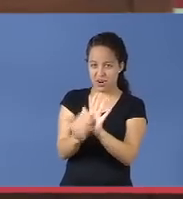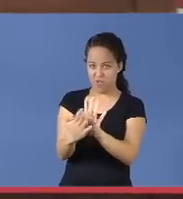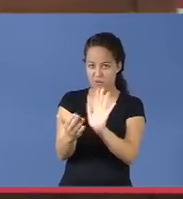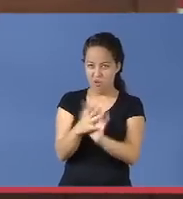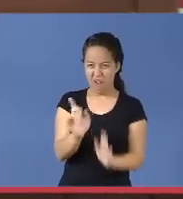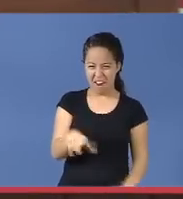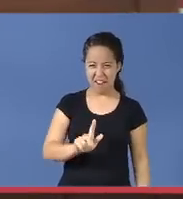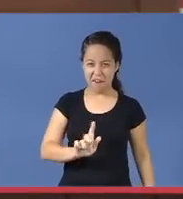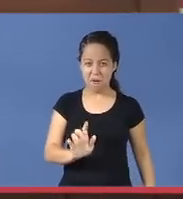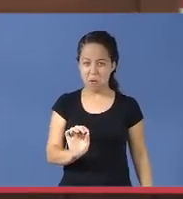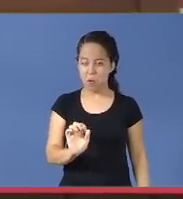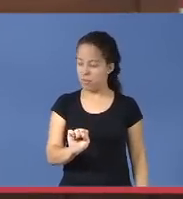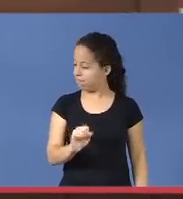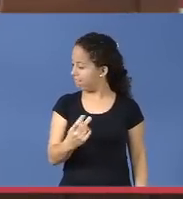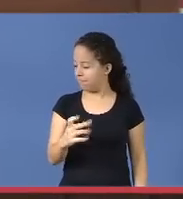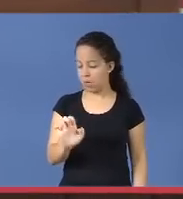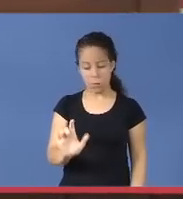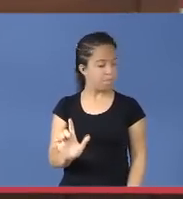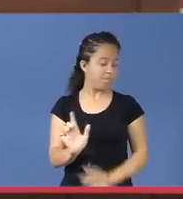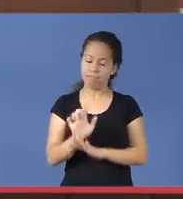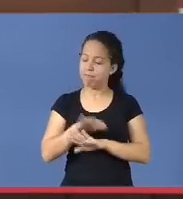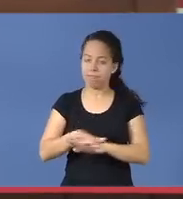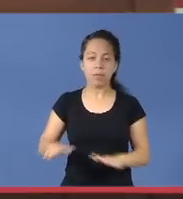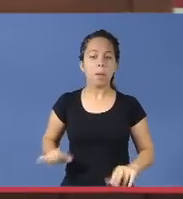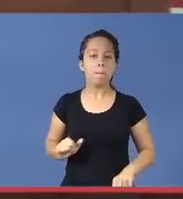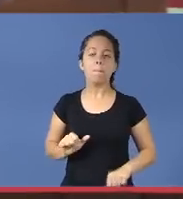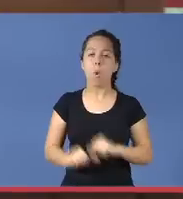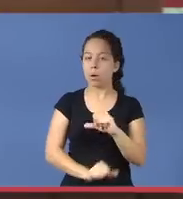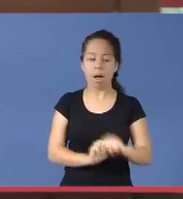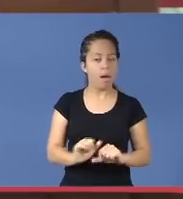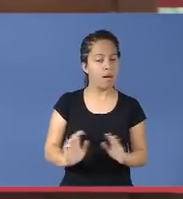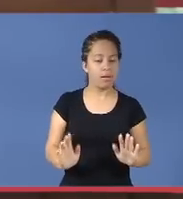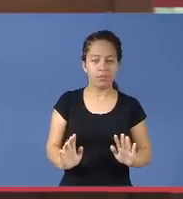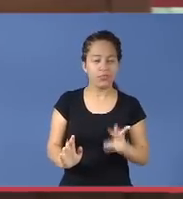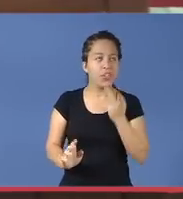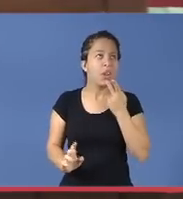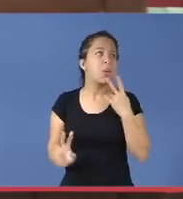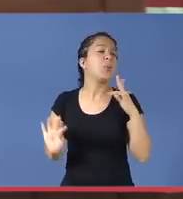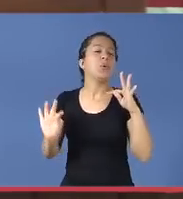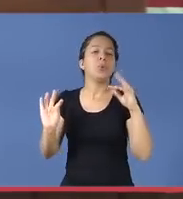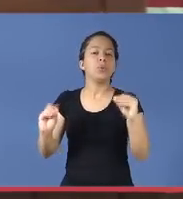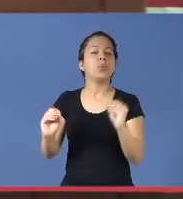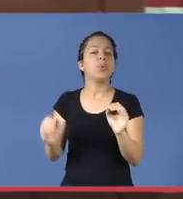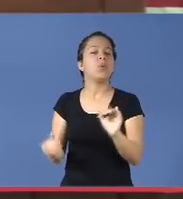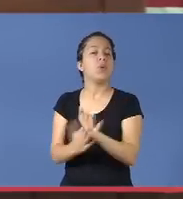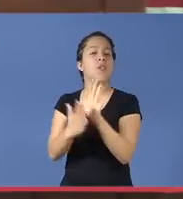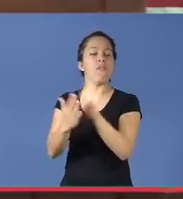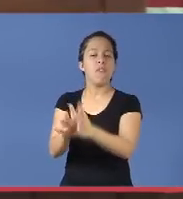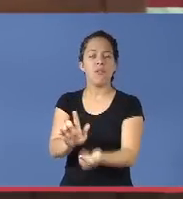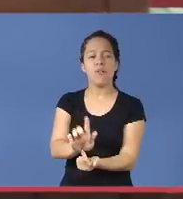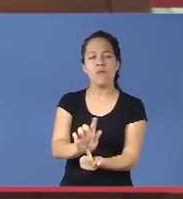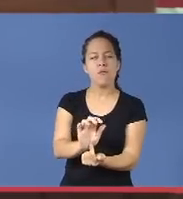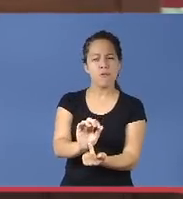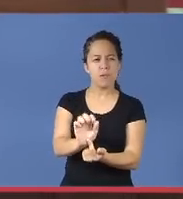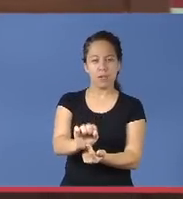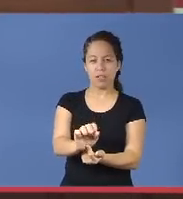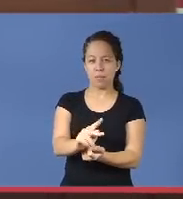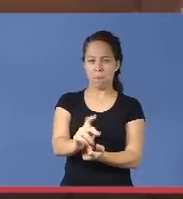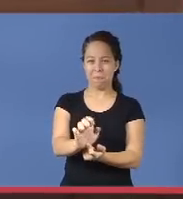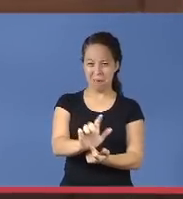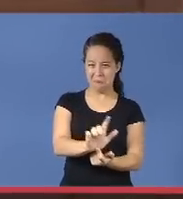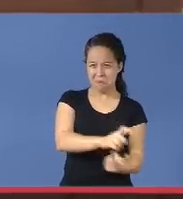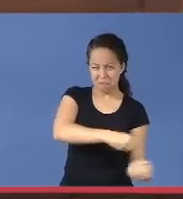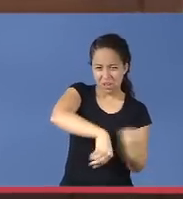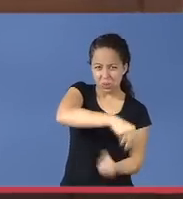quer dizer, mudou para restaurar, então vou fazer tudo de novo. Meus irmãos, isso tem cabimento isso? Tem